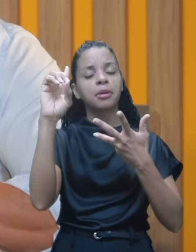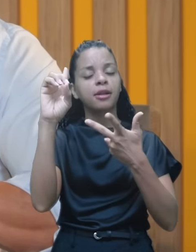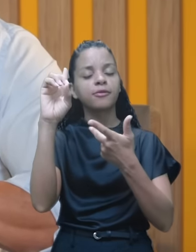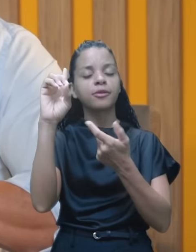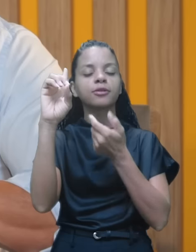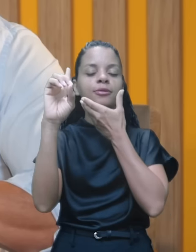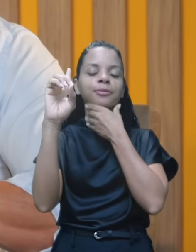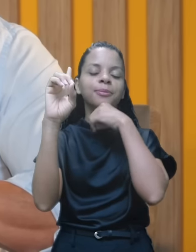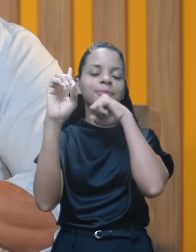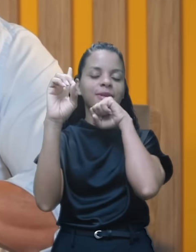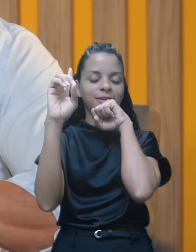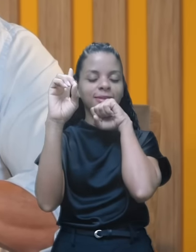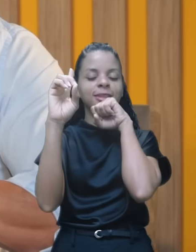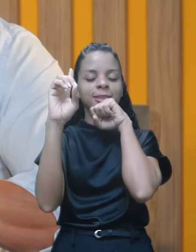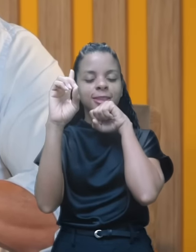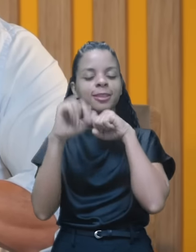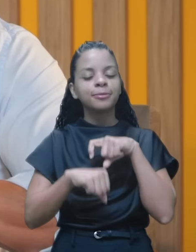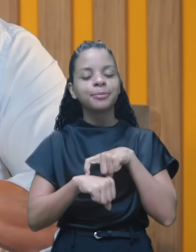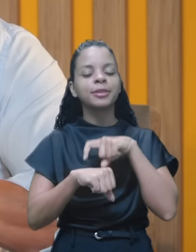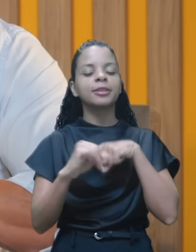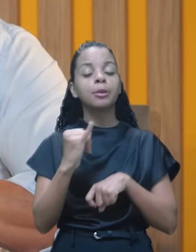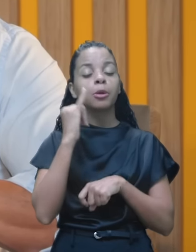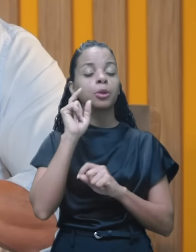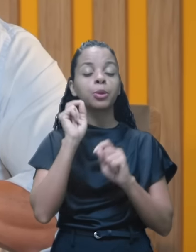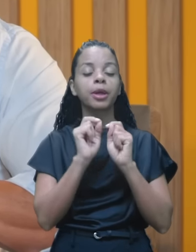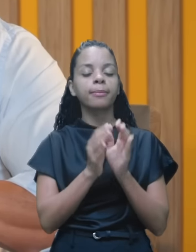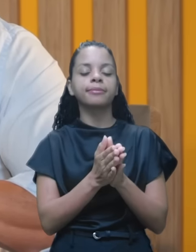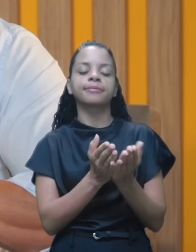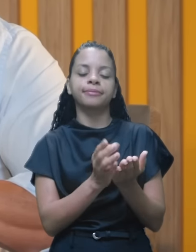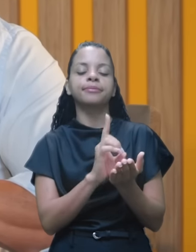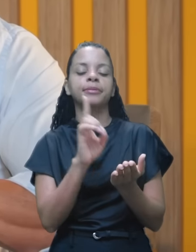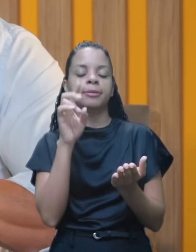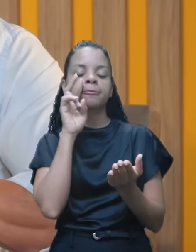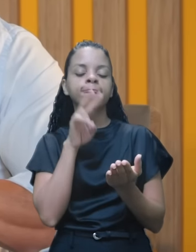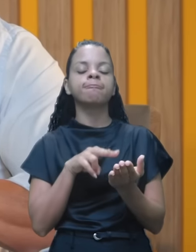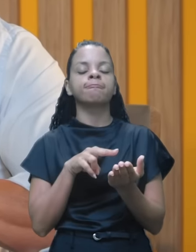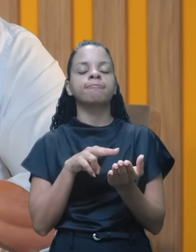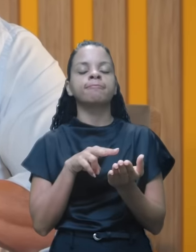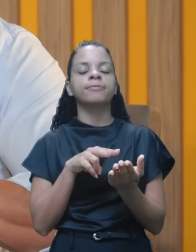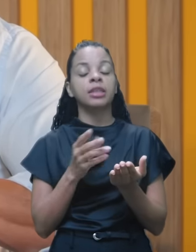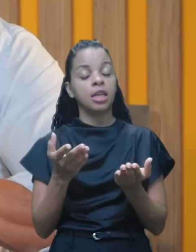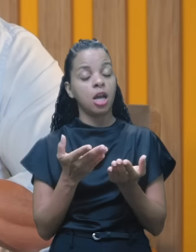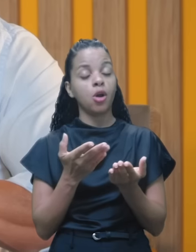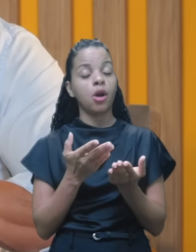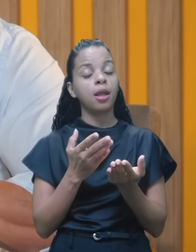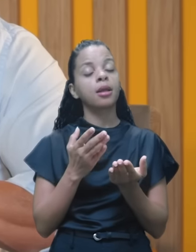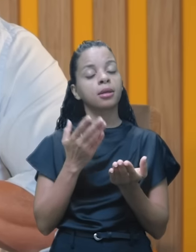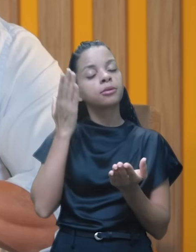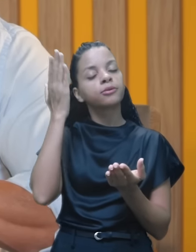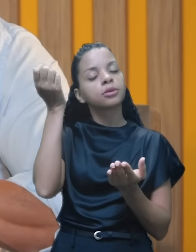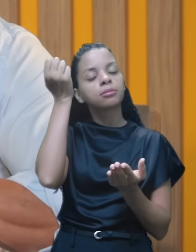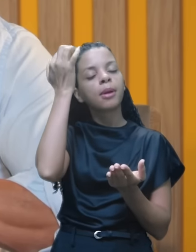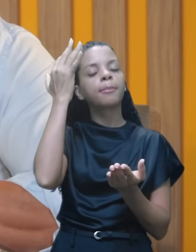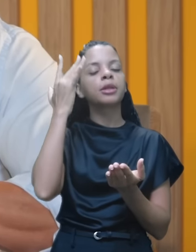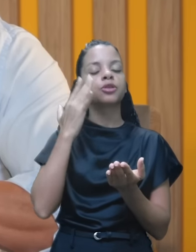maravilhoso Pai, chegamos nesse momento importante onde a Tua palavra será aberta. Que a partir de agora, ó Pai, nada que sai de nós aqui seja